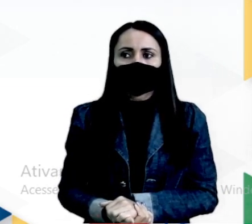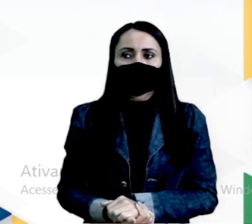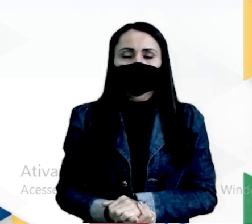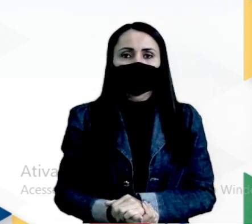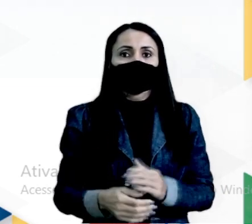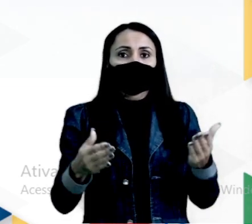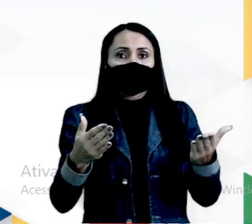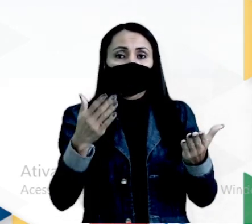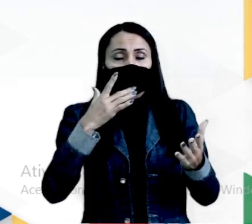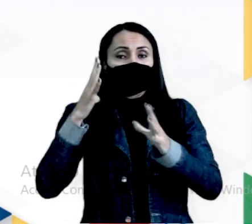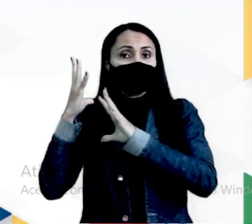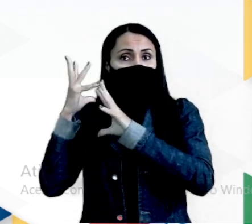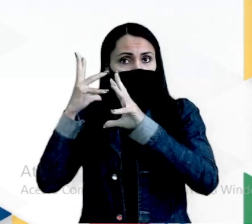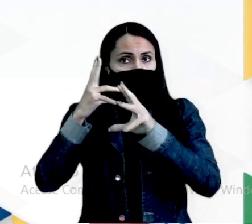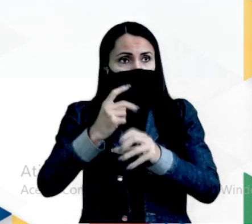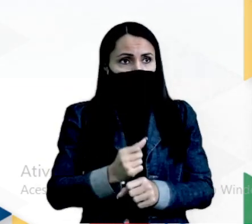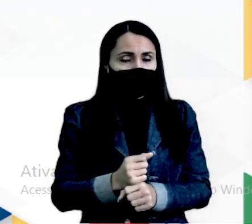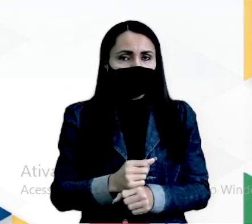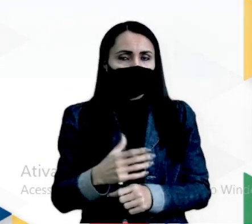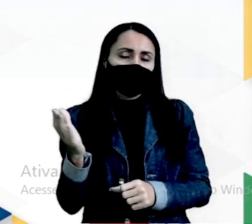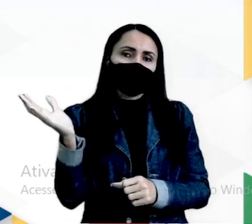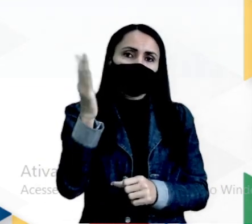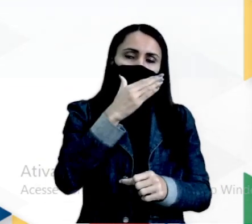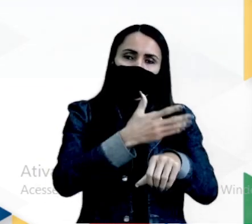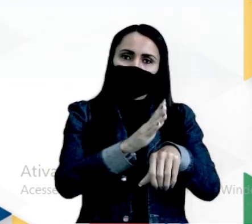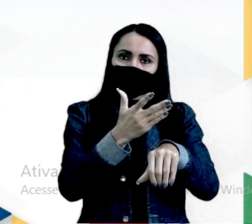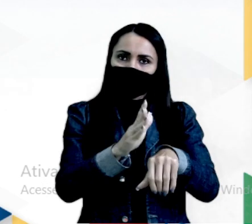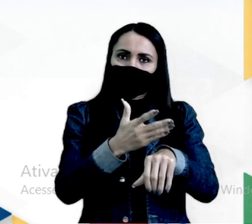você sabe a revisão de área, vamos